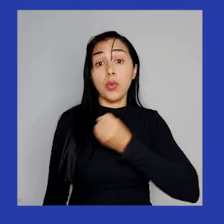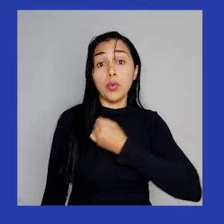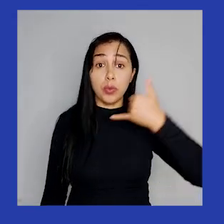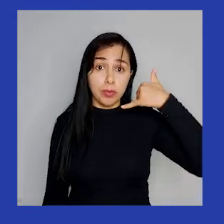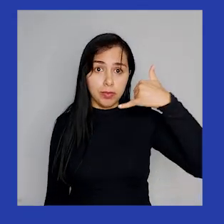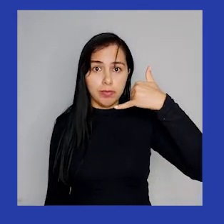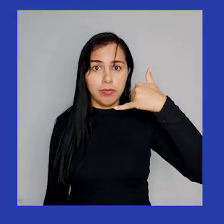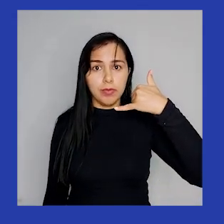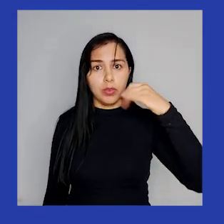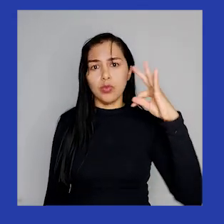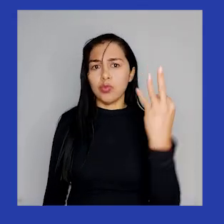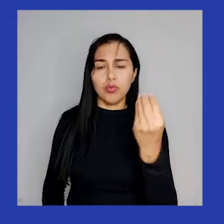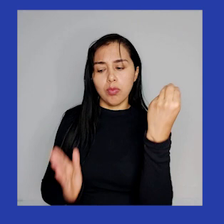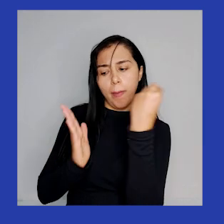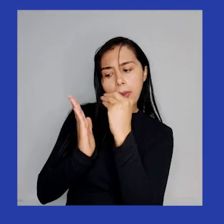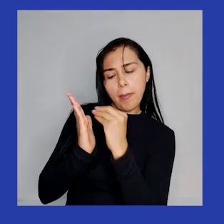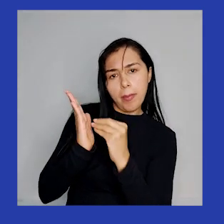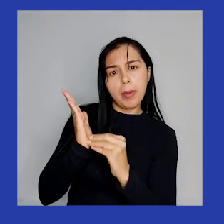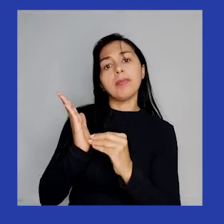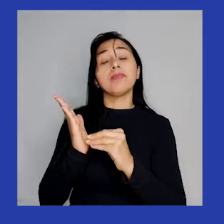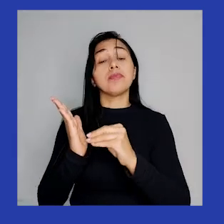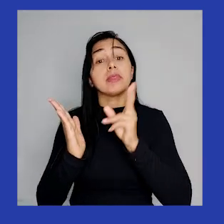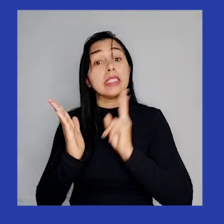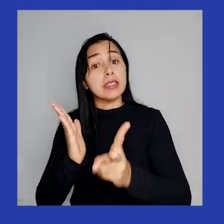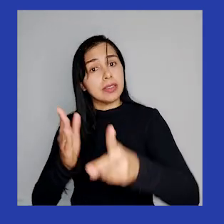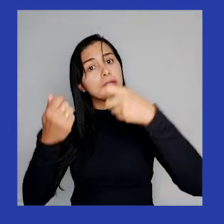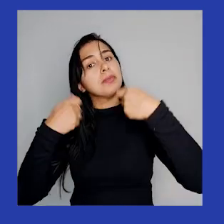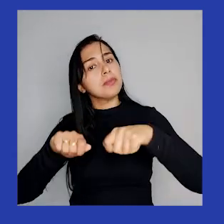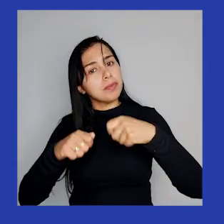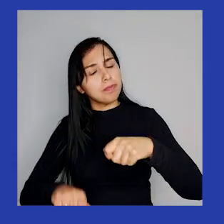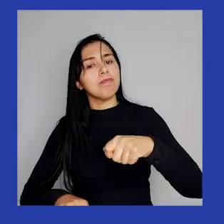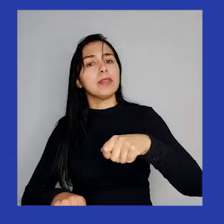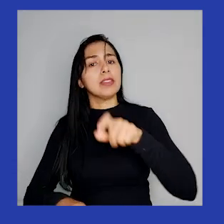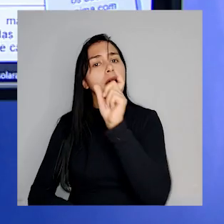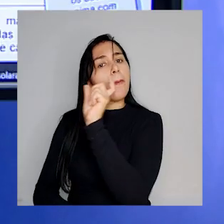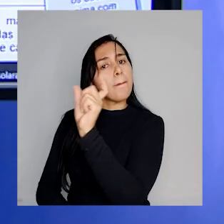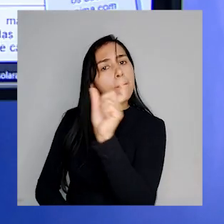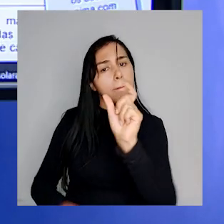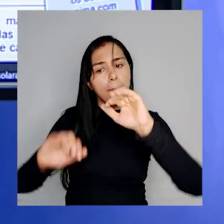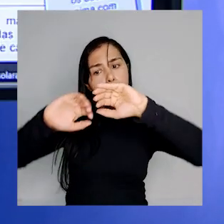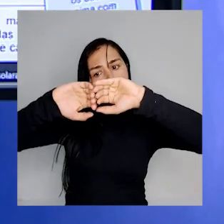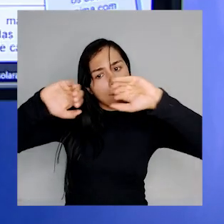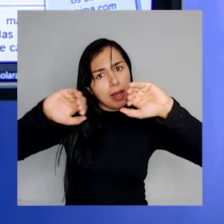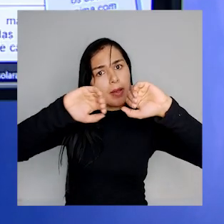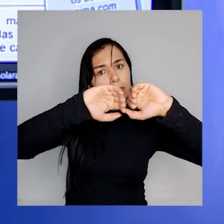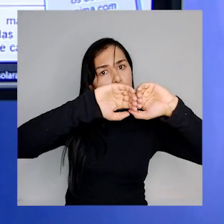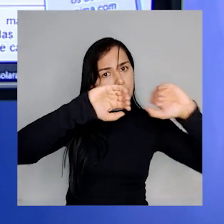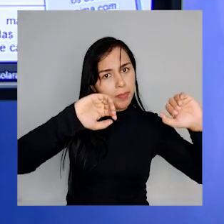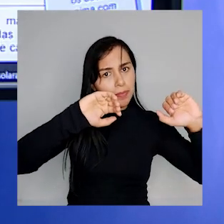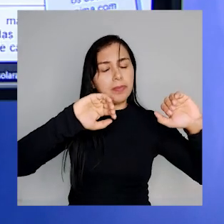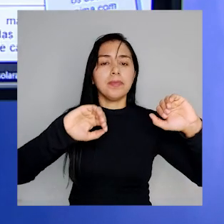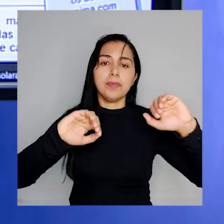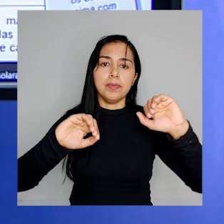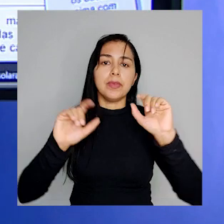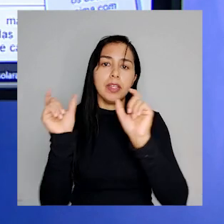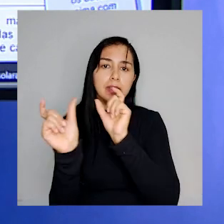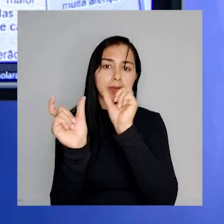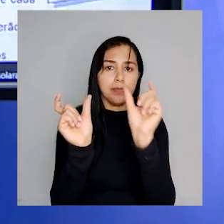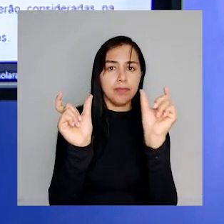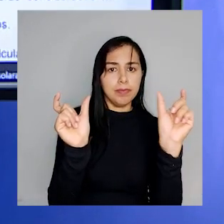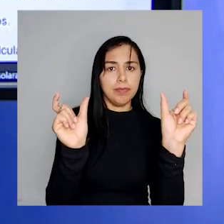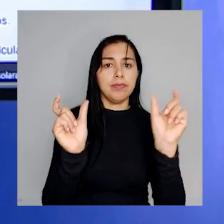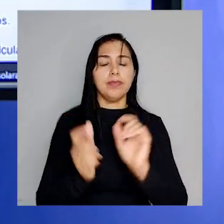você preenche também da mesma maneira, deixando esse espaço, sempre pulando um quadradinho quando precisar separar as palavras.